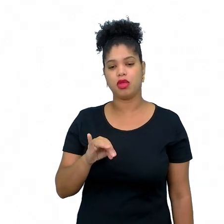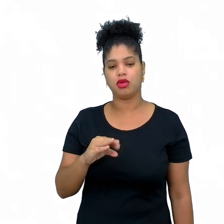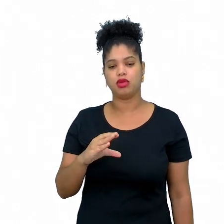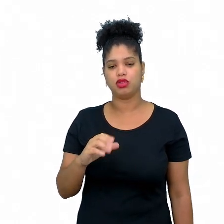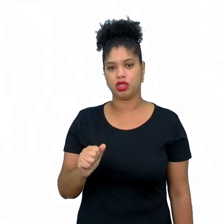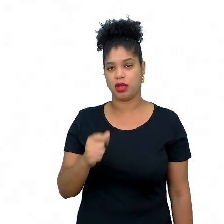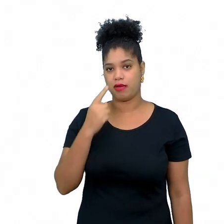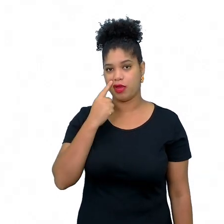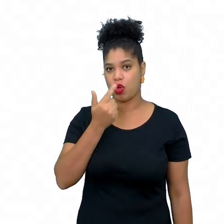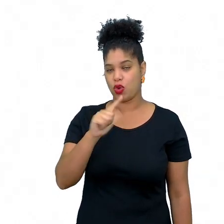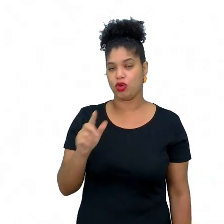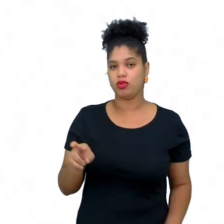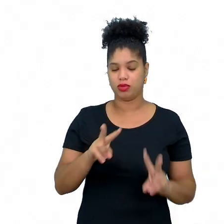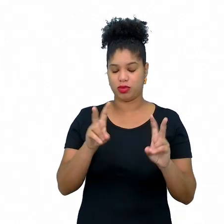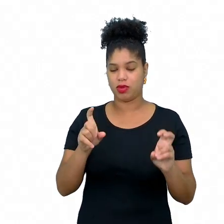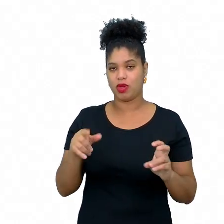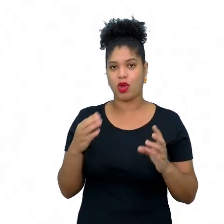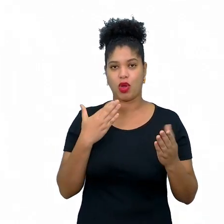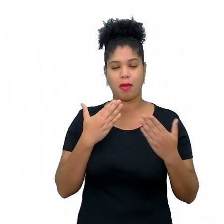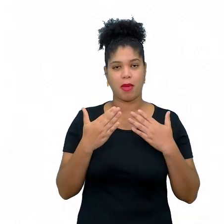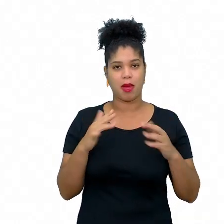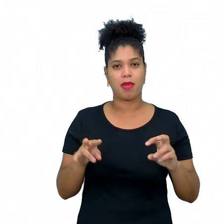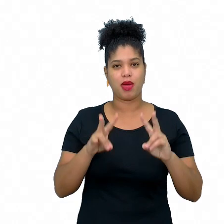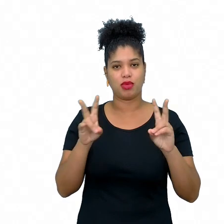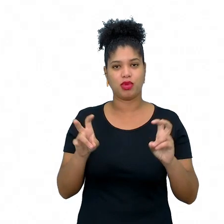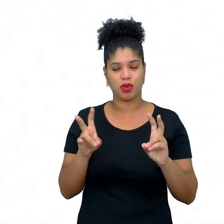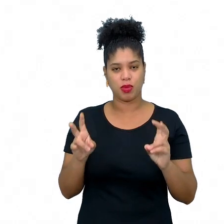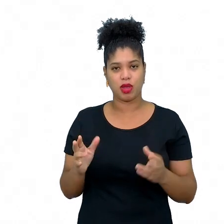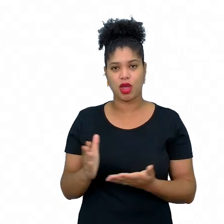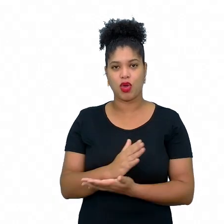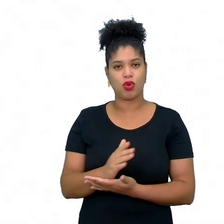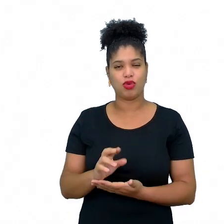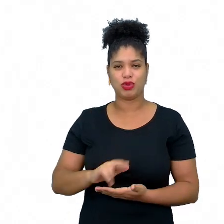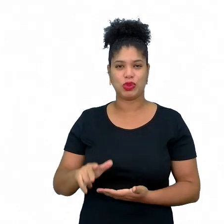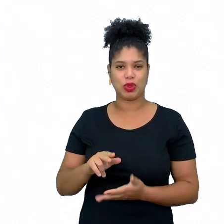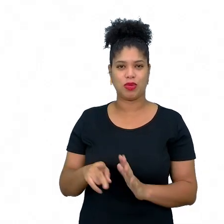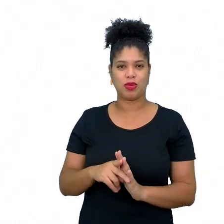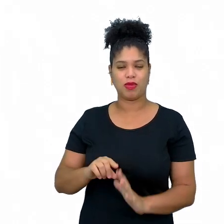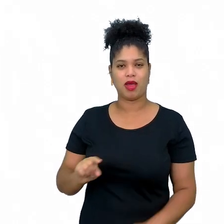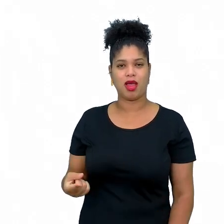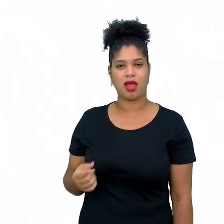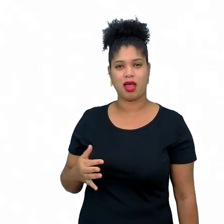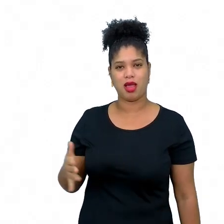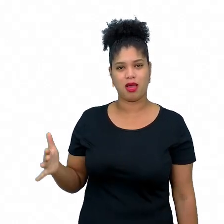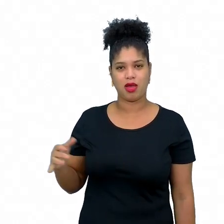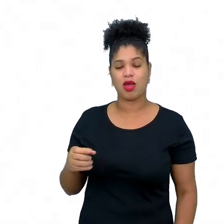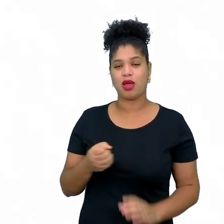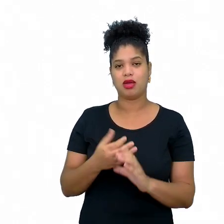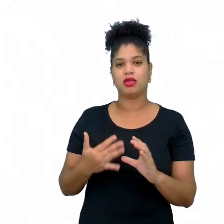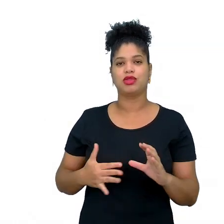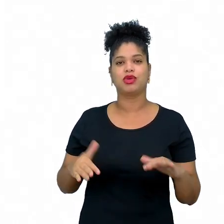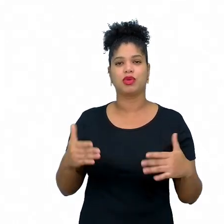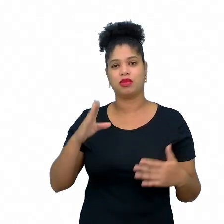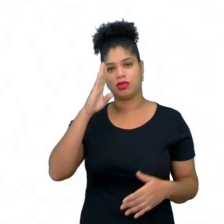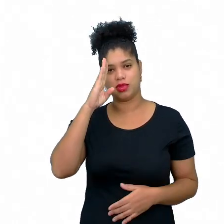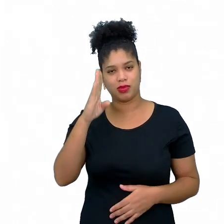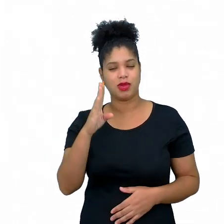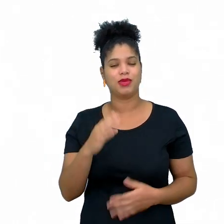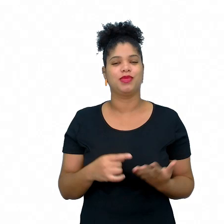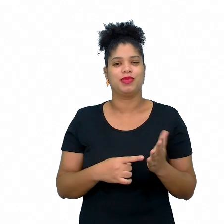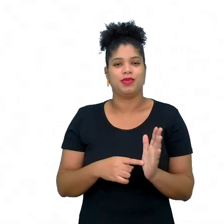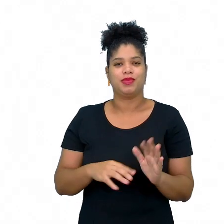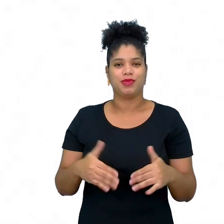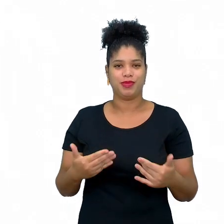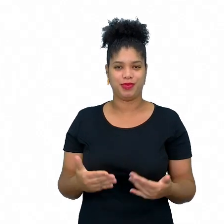novo assunto, discutir sobre a importância das dízimas não periódicas, quais são as suas características e onde devidamente elas